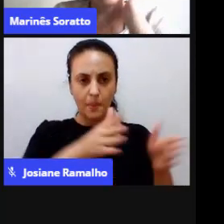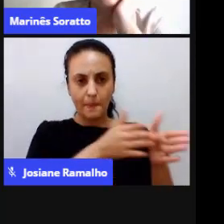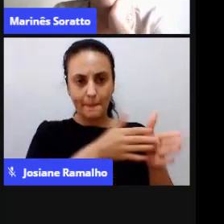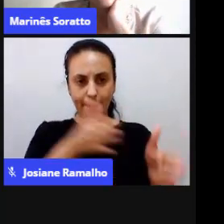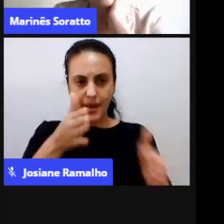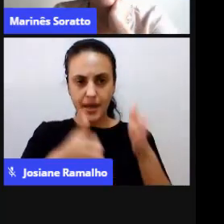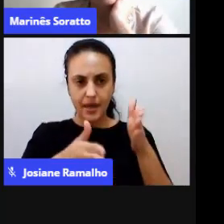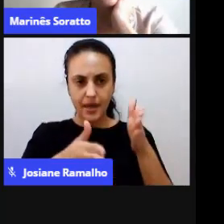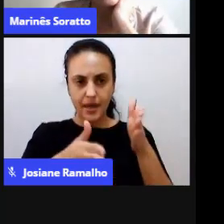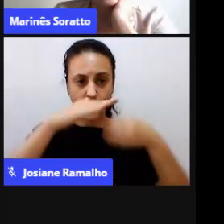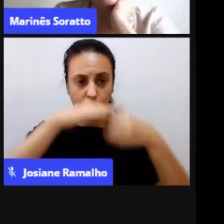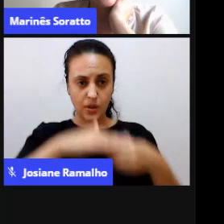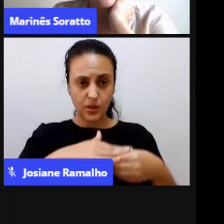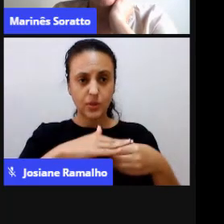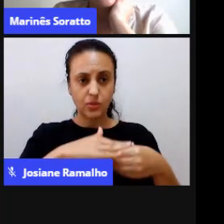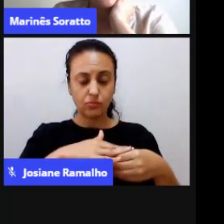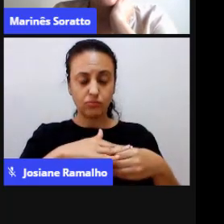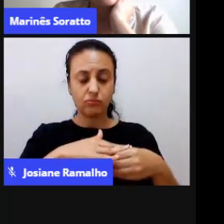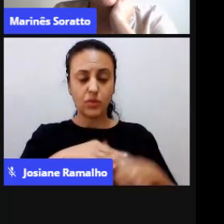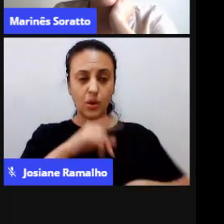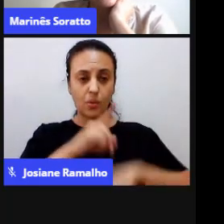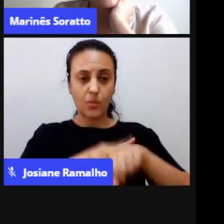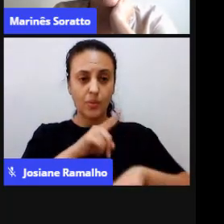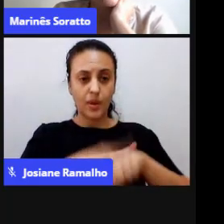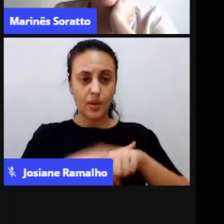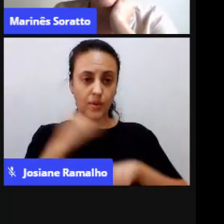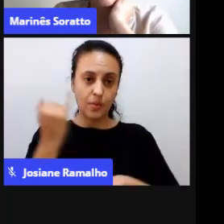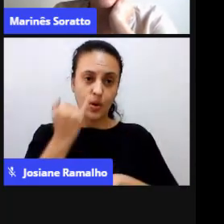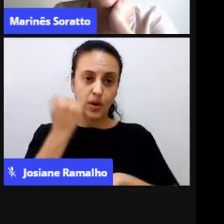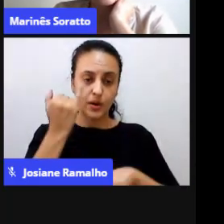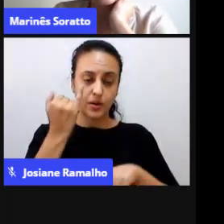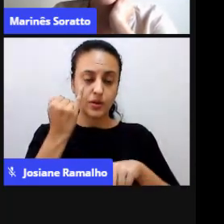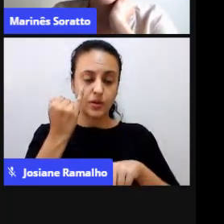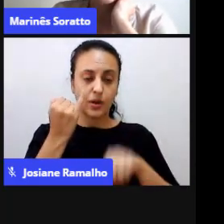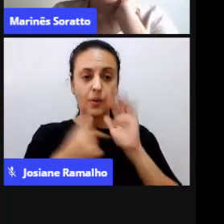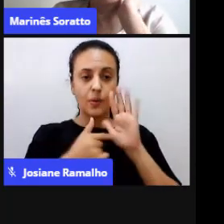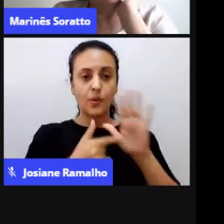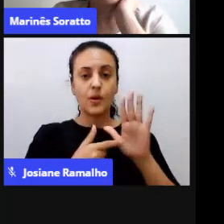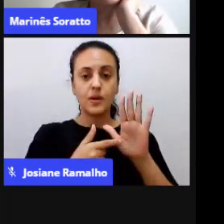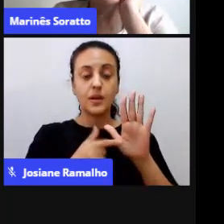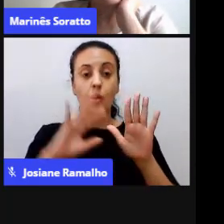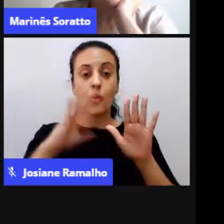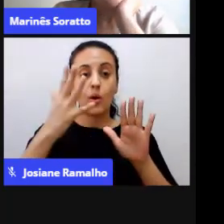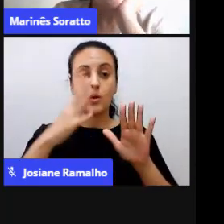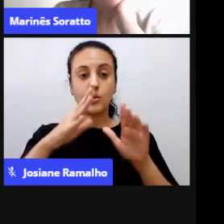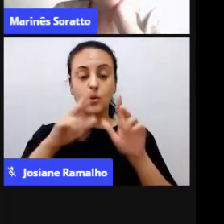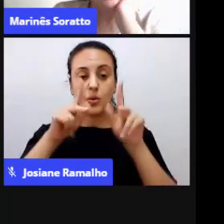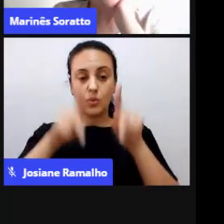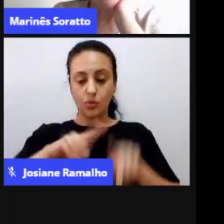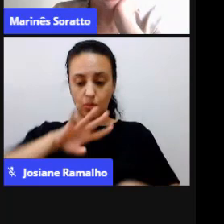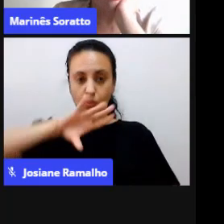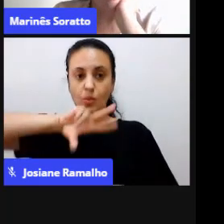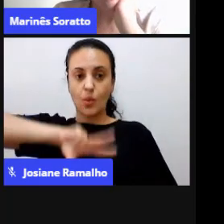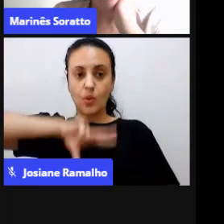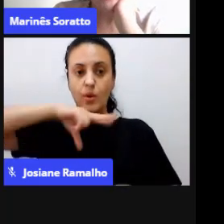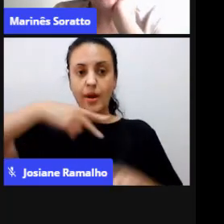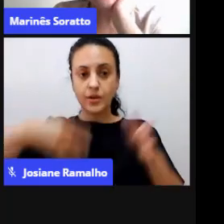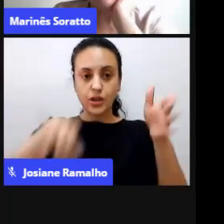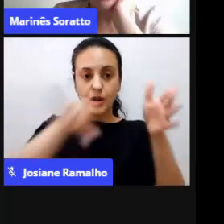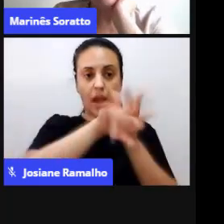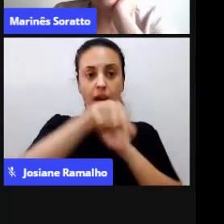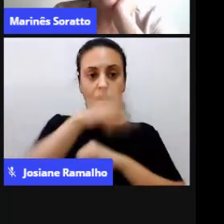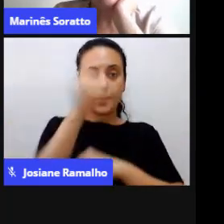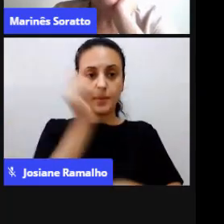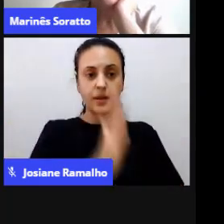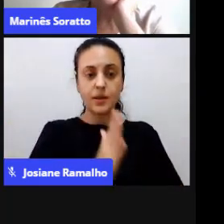momento significativo para retratar a chegada dos portugueses, e depois eles desaparecem, né, como um passe